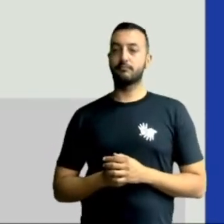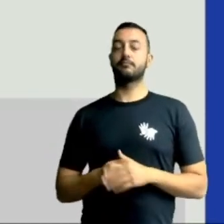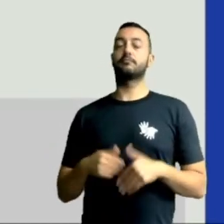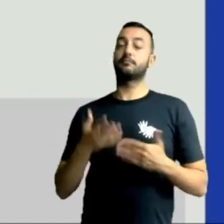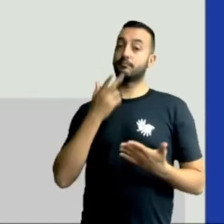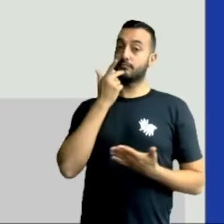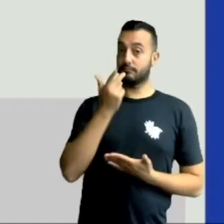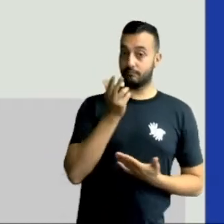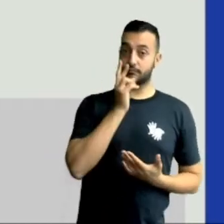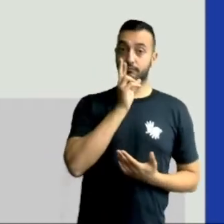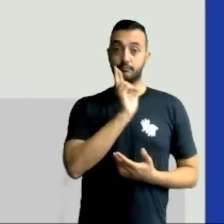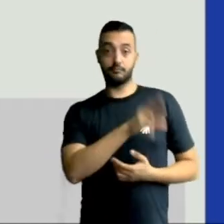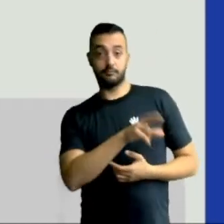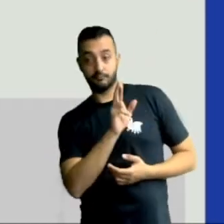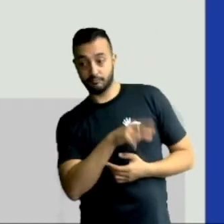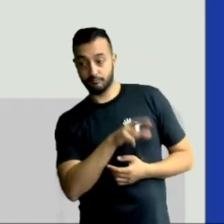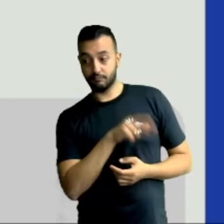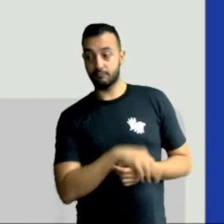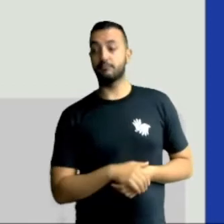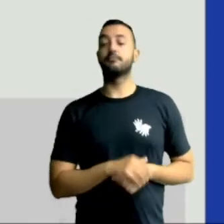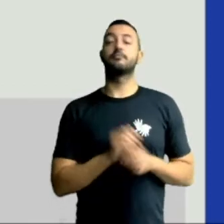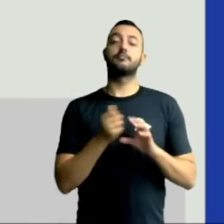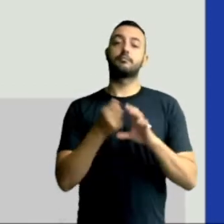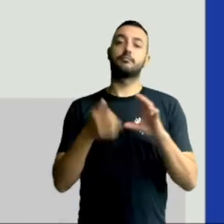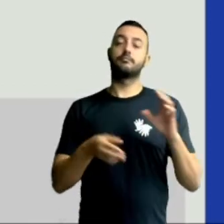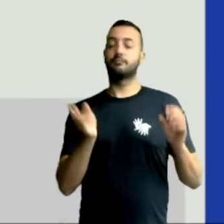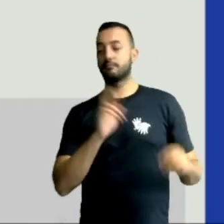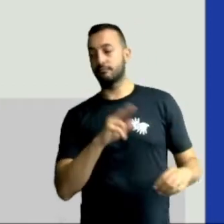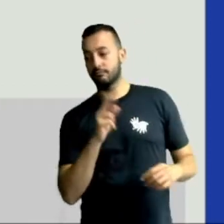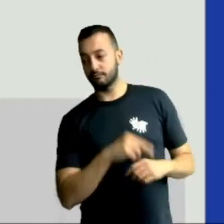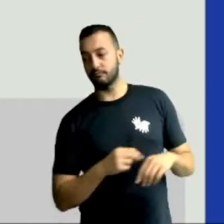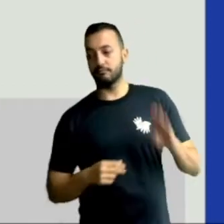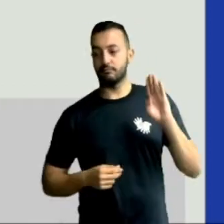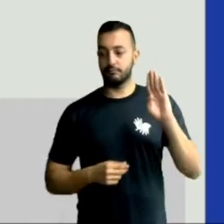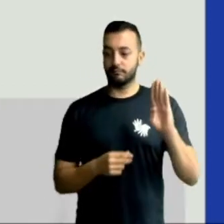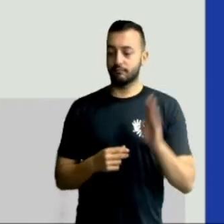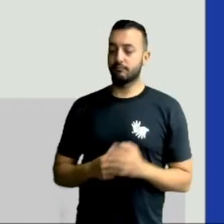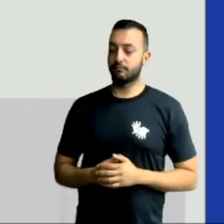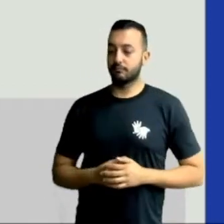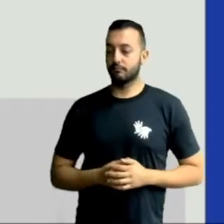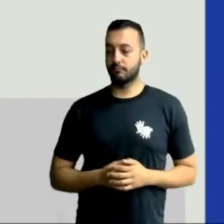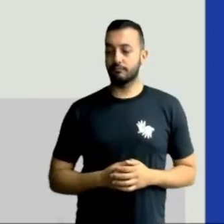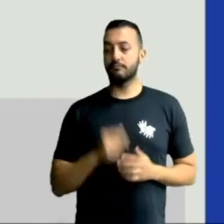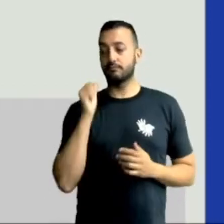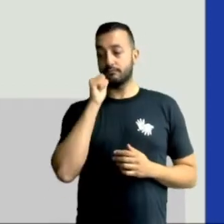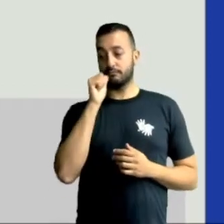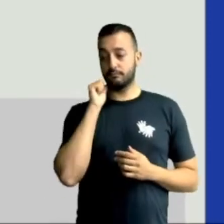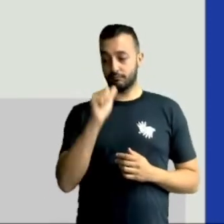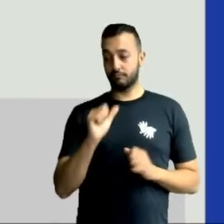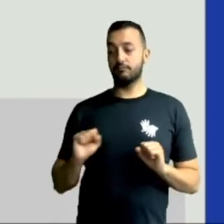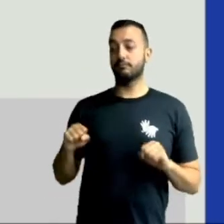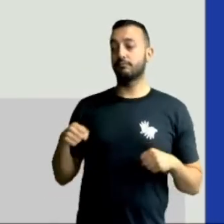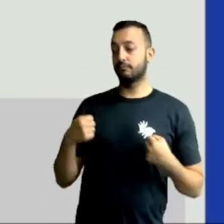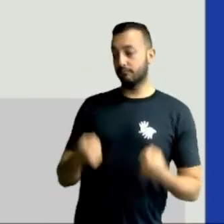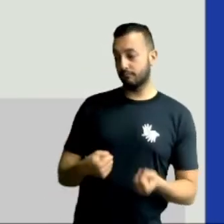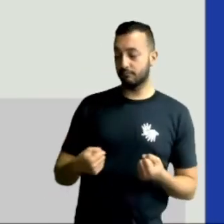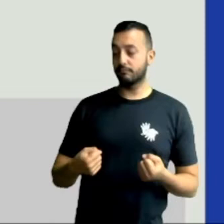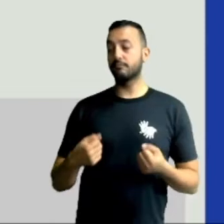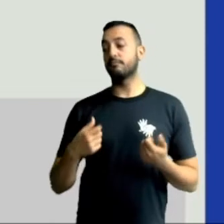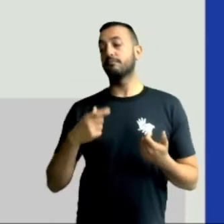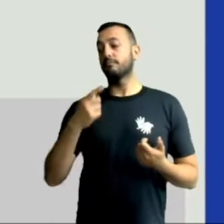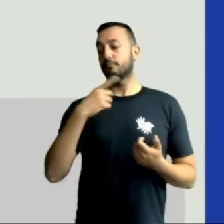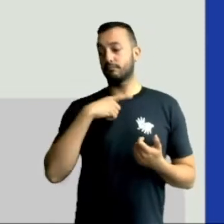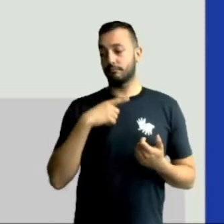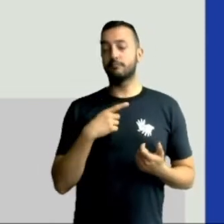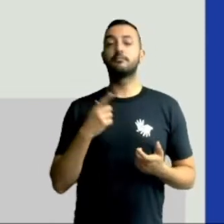Falando aí dos resultados, né? Uma característica dos resultados. Na letra B, a moça dedicada deixou seu